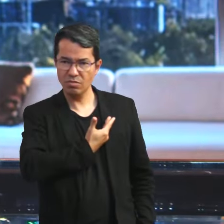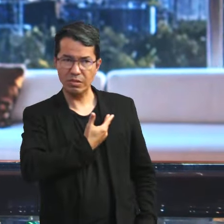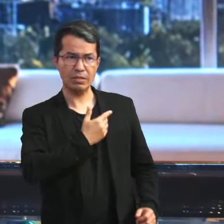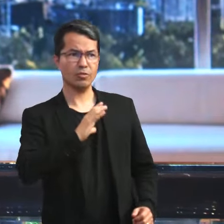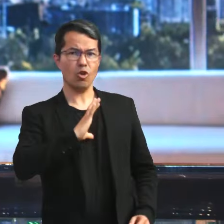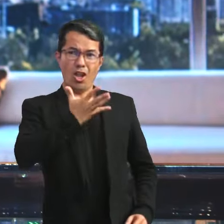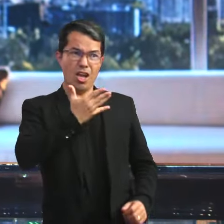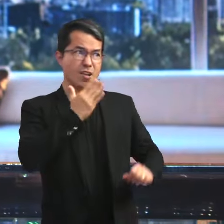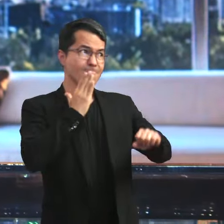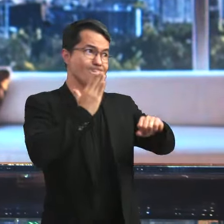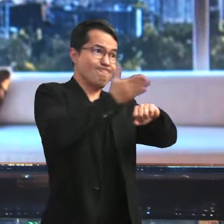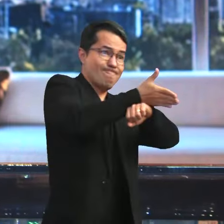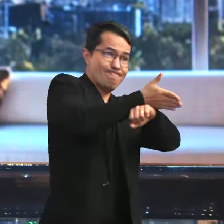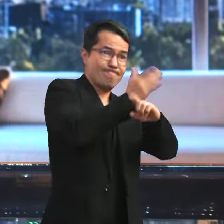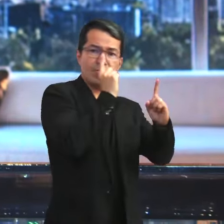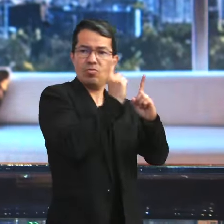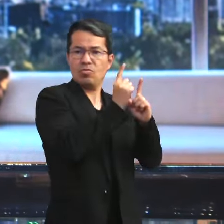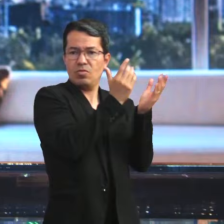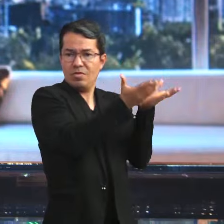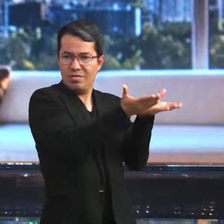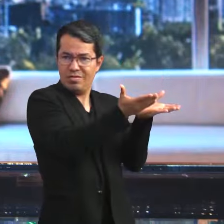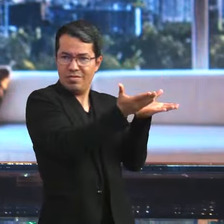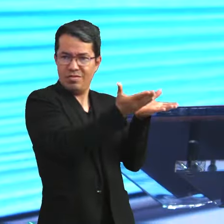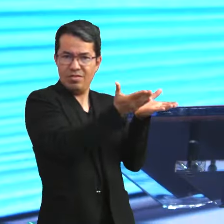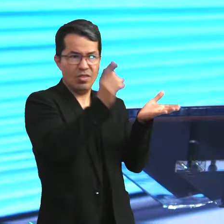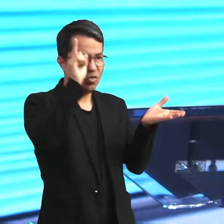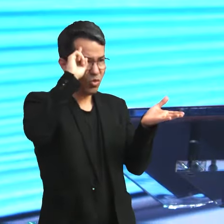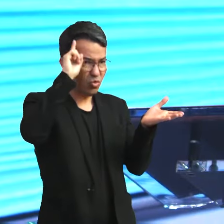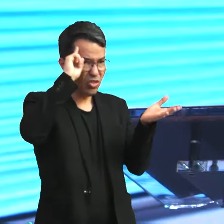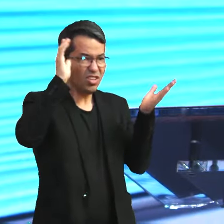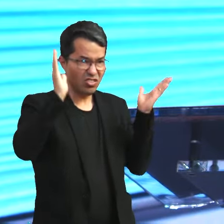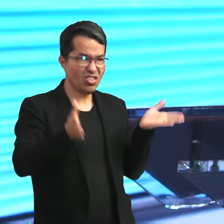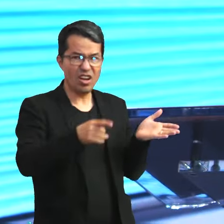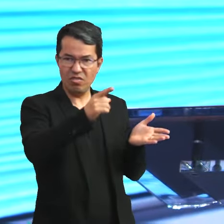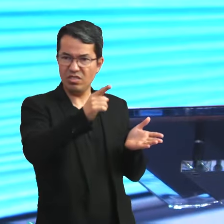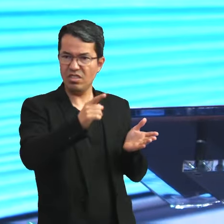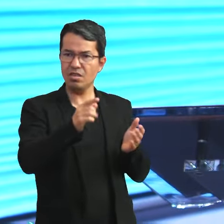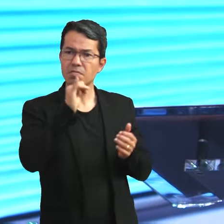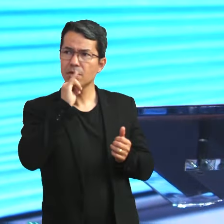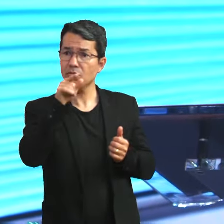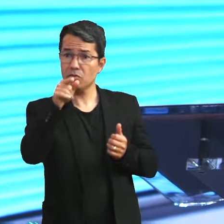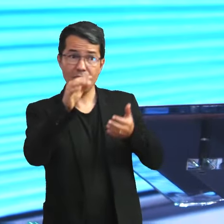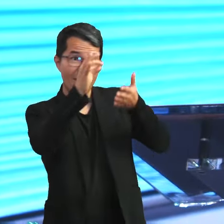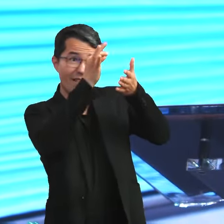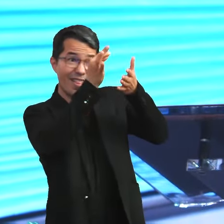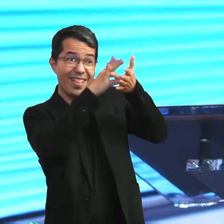parte do teu dia a dia Que nota você daria para